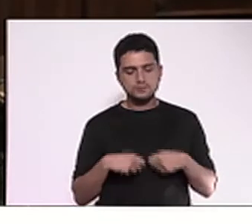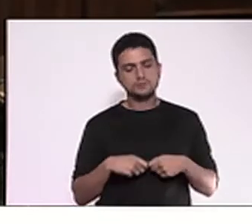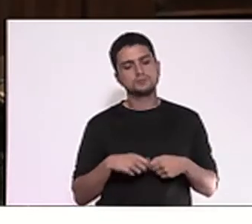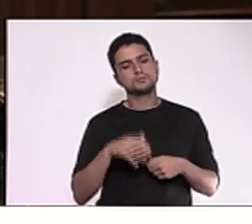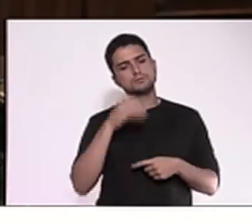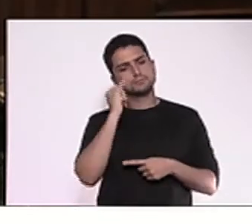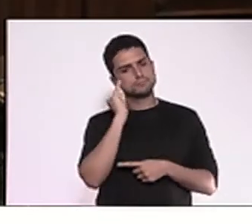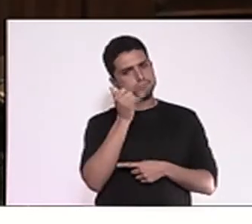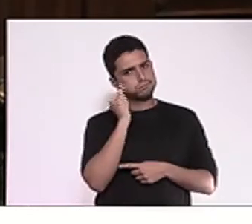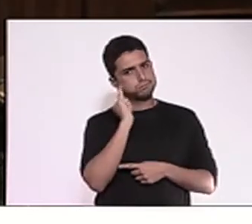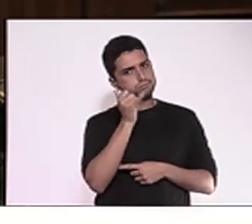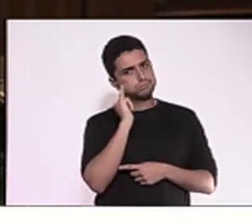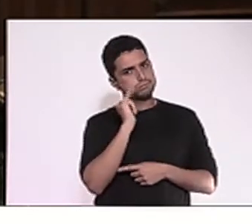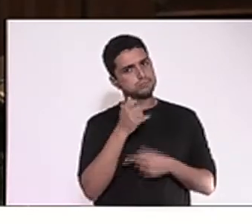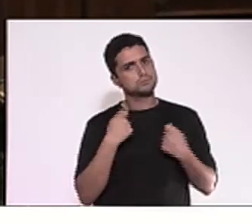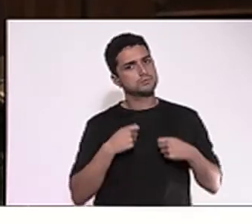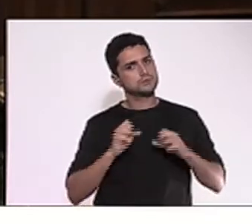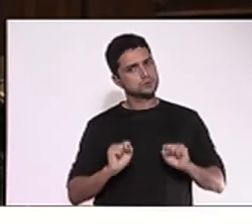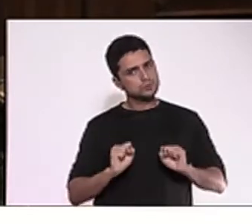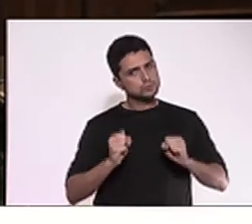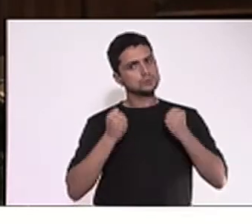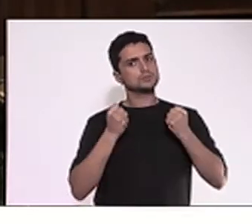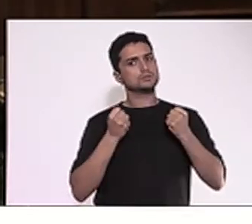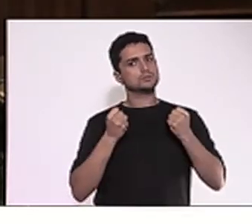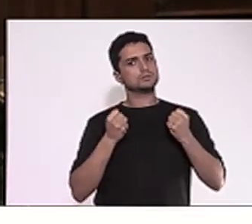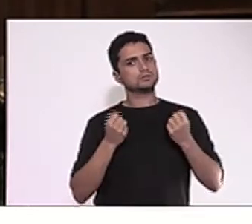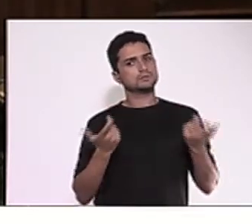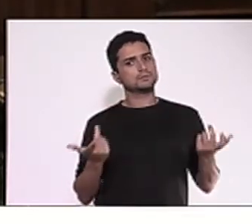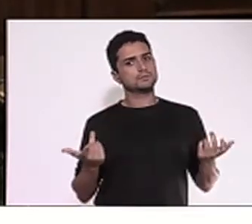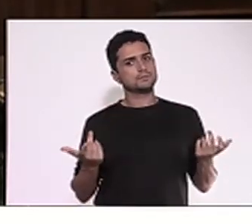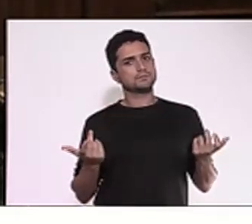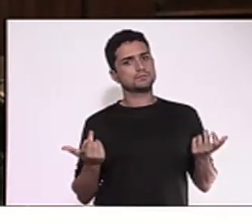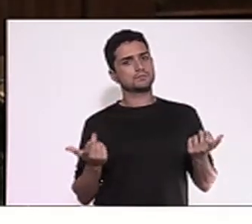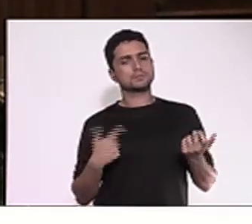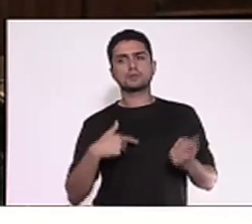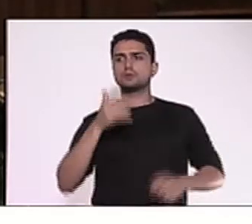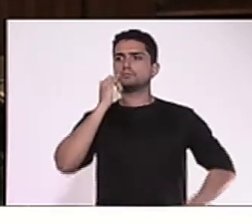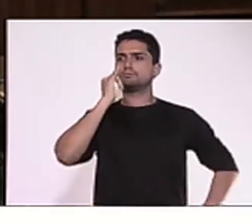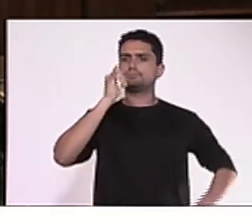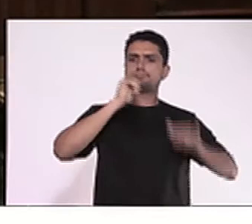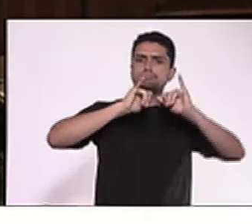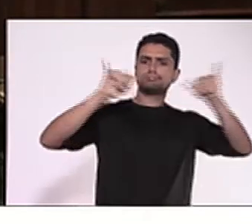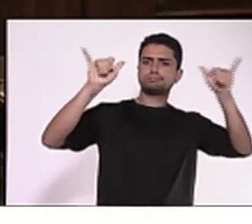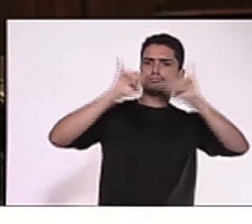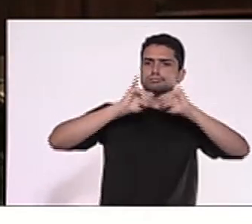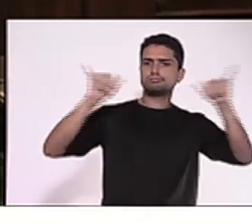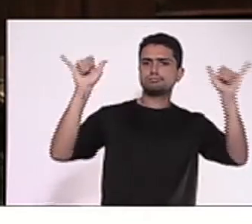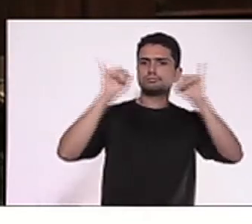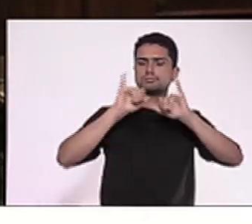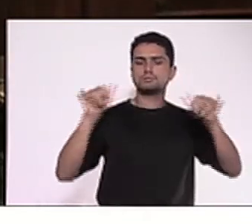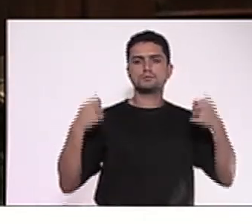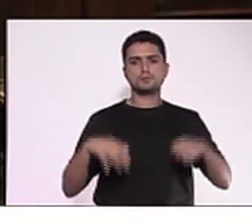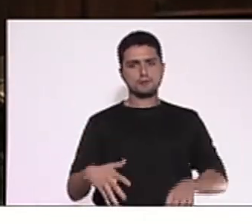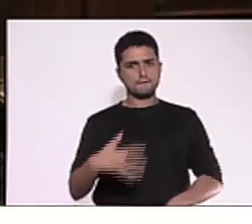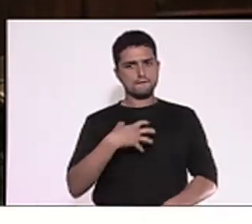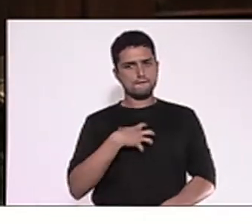você discursa, você tem que sustentar o que você apregoa na maneira como você vota, deputado